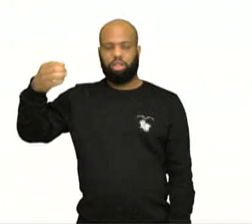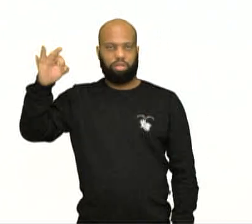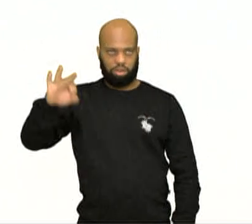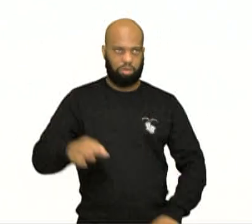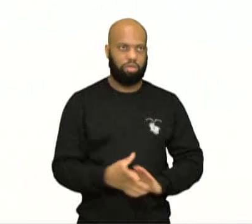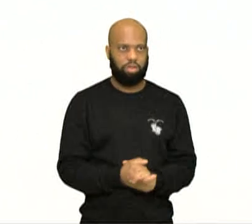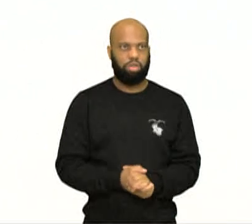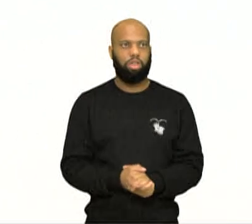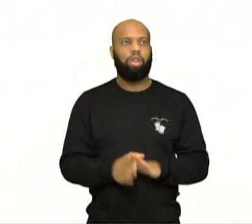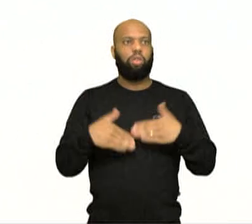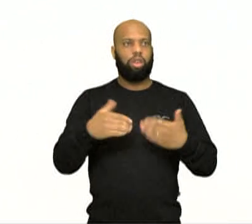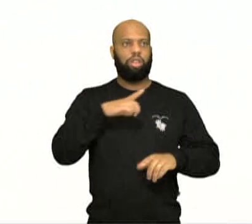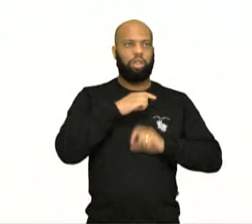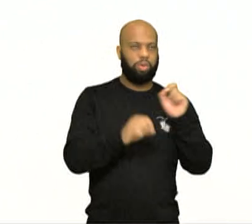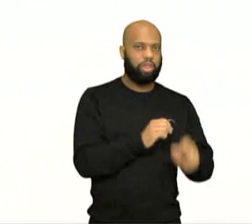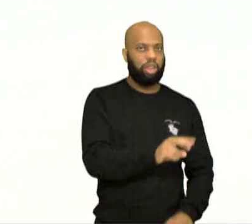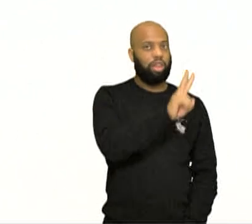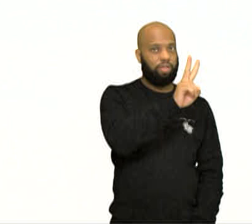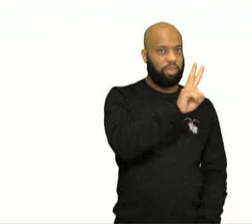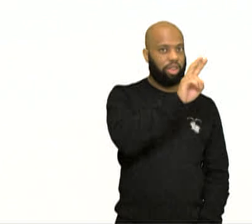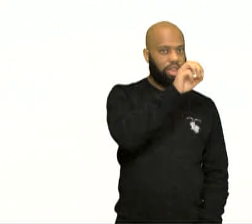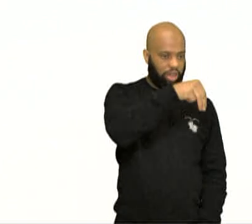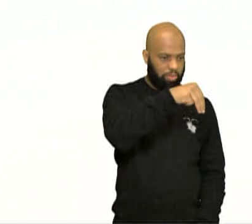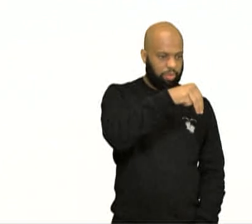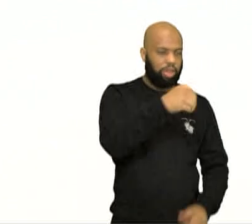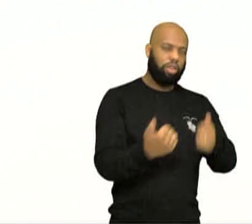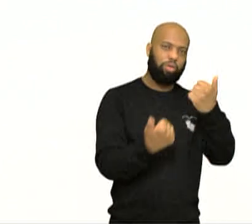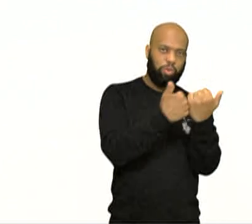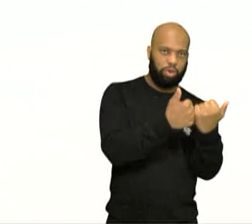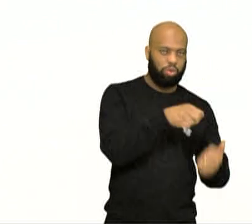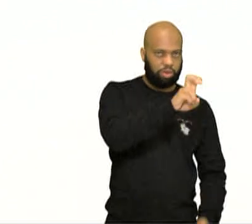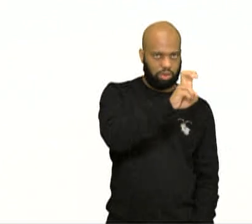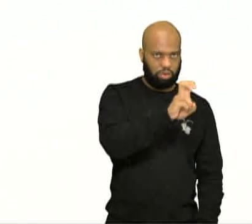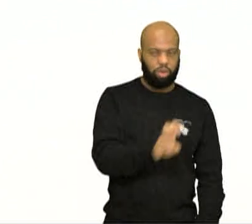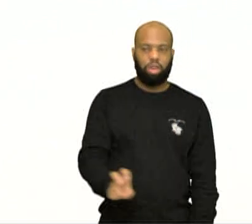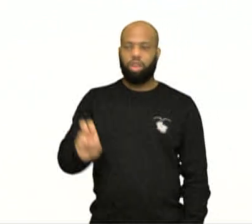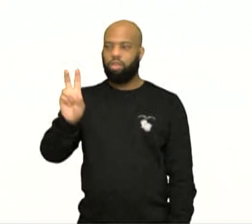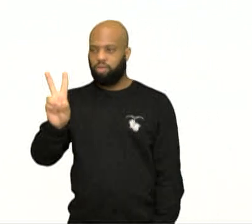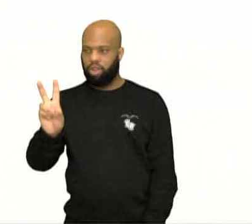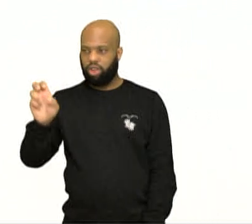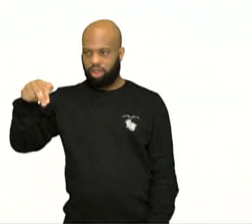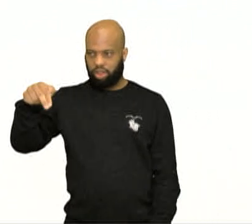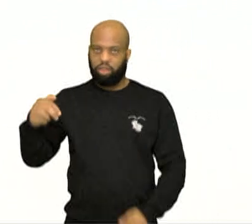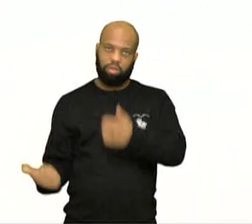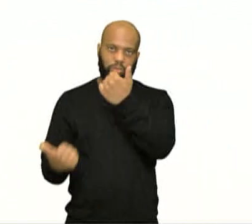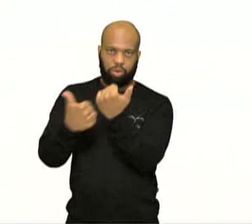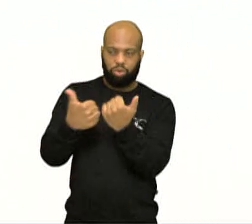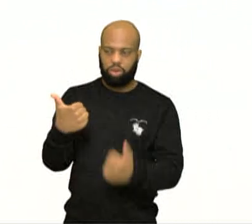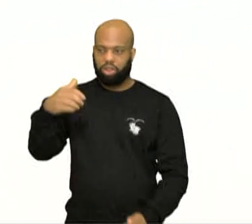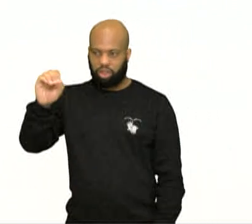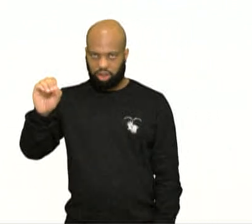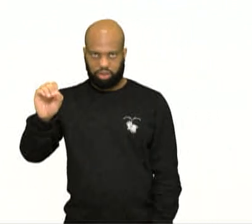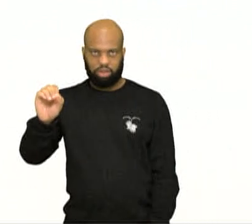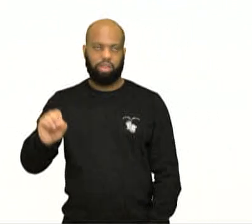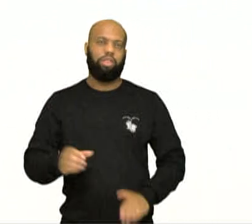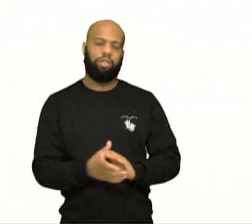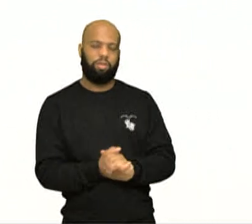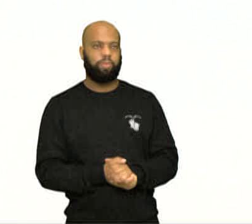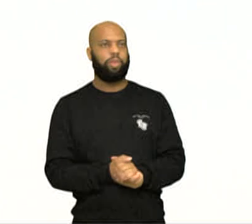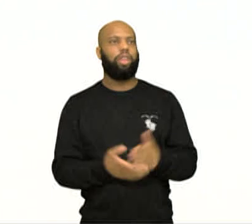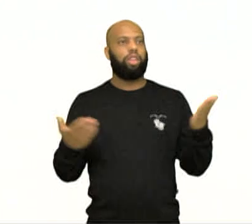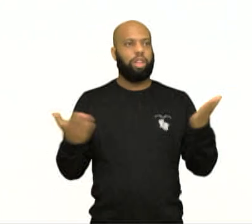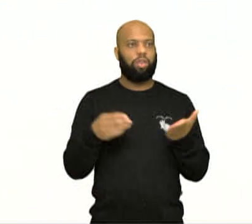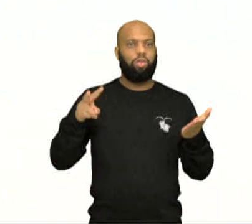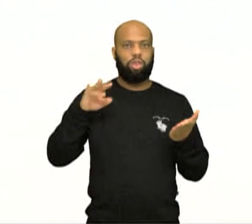E aqui no Vm, vou pôr 5 volts, e Vn, vou usar 10 volts, que é o valor das superfícies